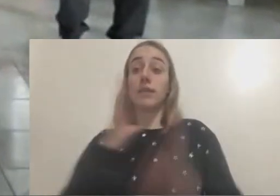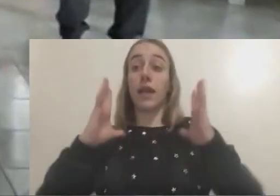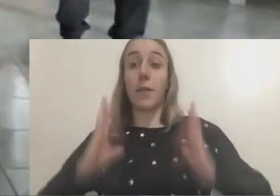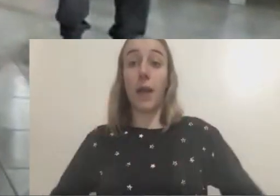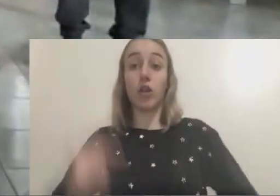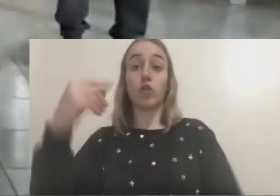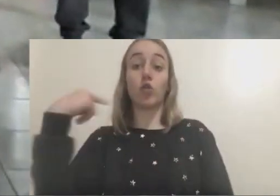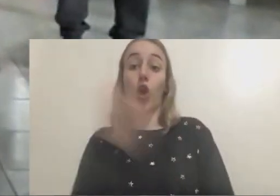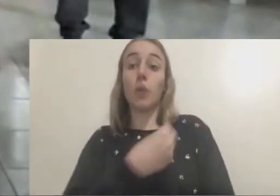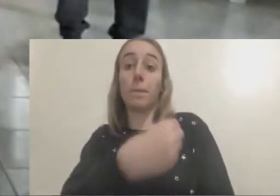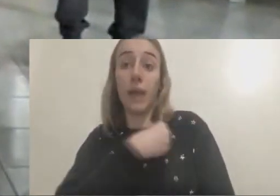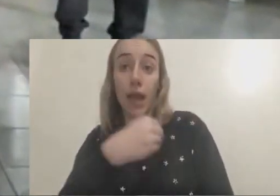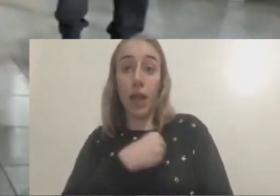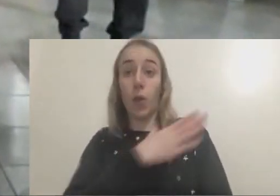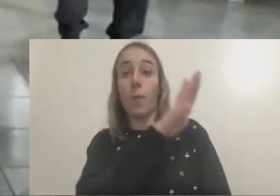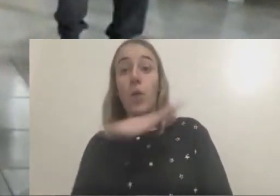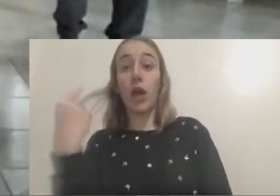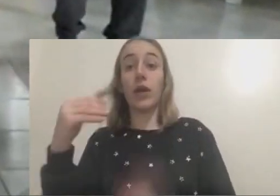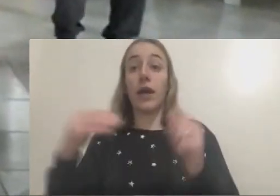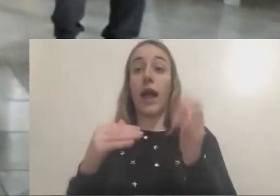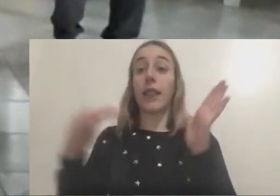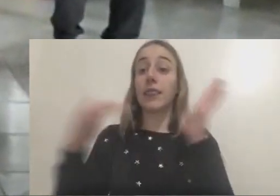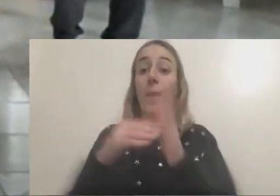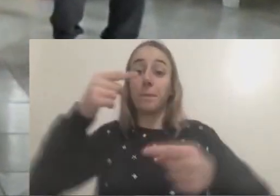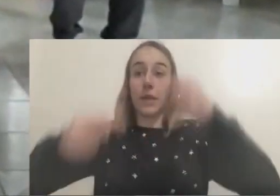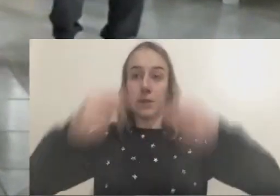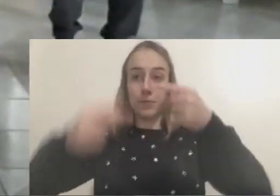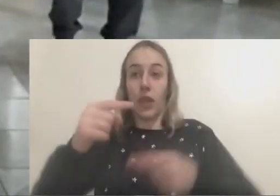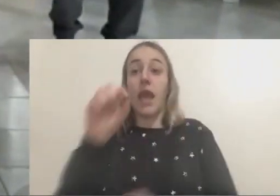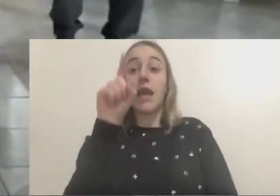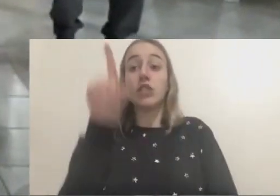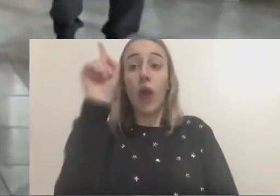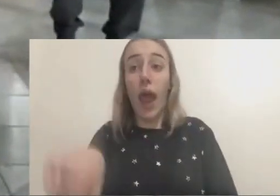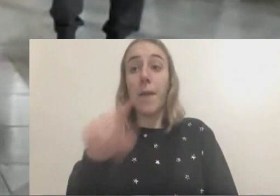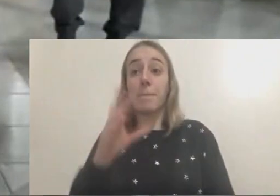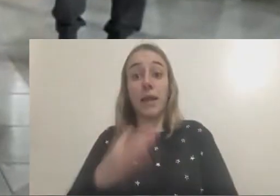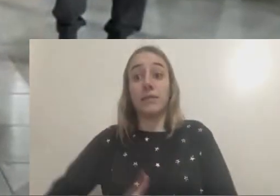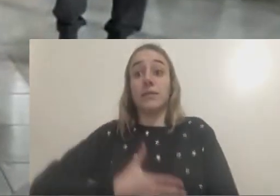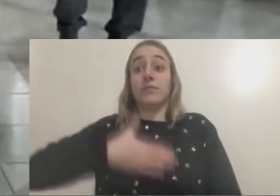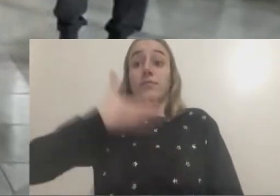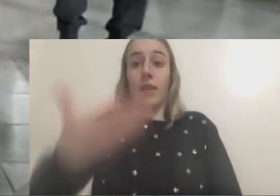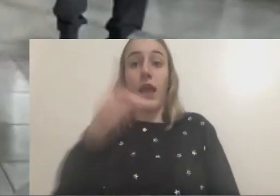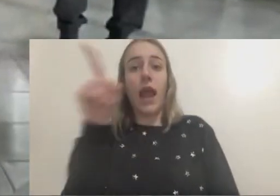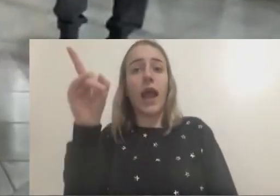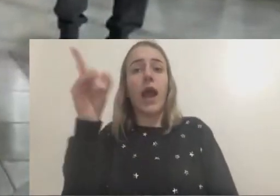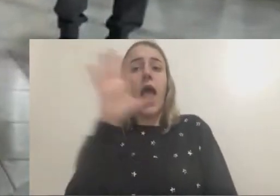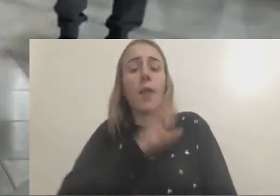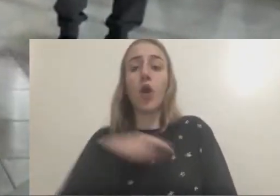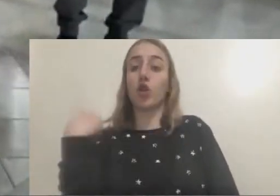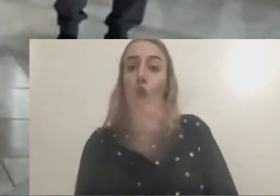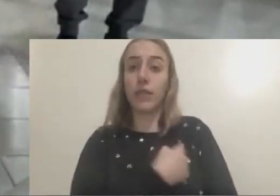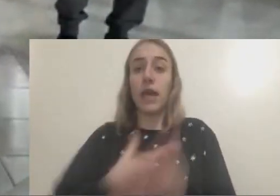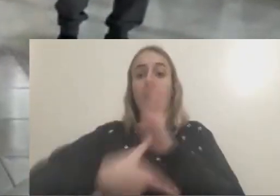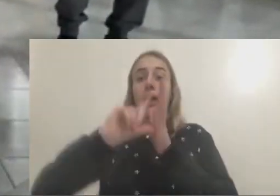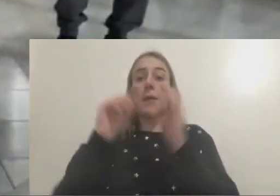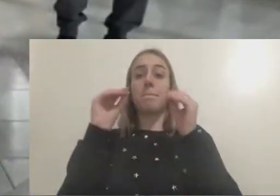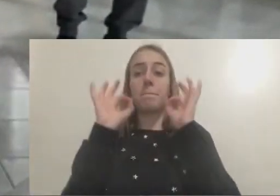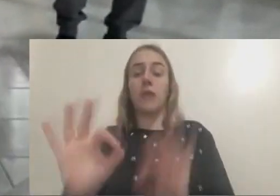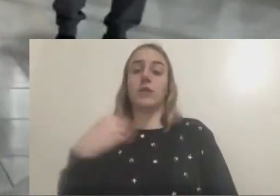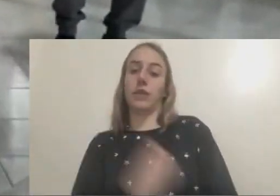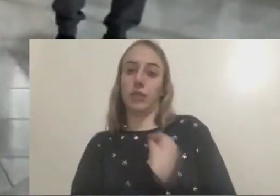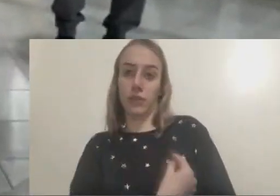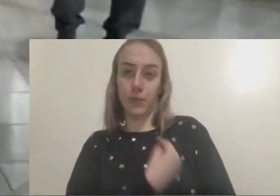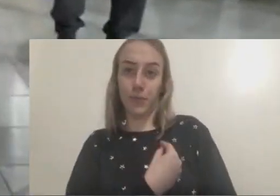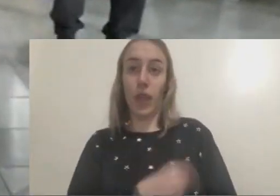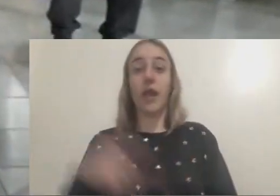morreu na cruz Para nos limpar dos nossos pecados Morreu até pelos seus inimigos E isso é ainda mais surpreendente Ele nos amou antes mesmo de